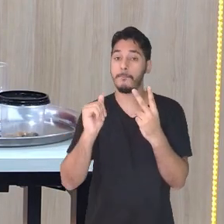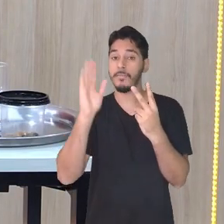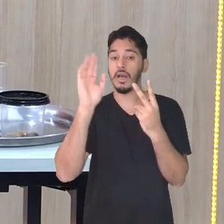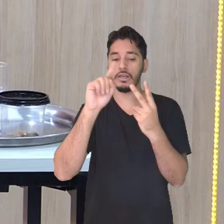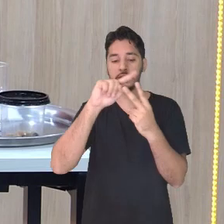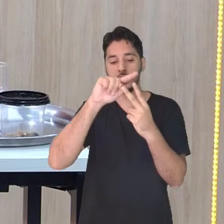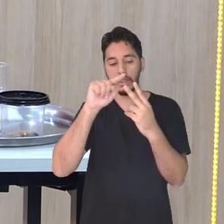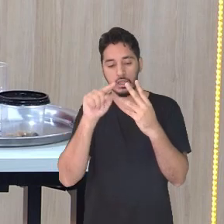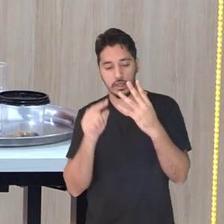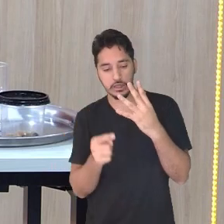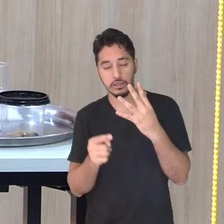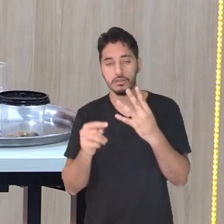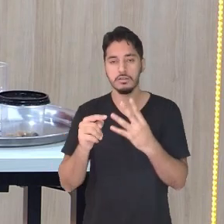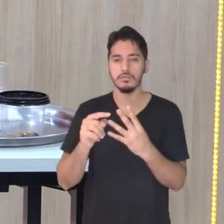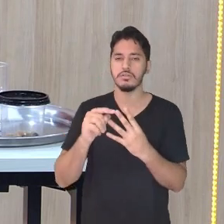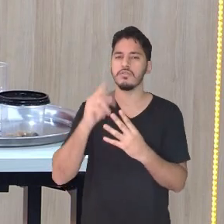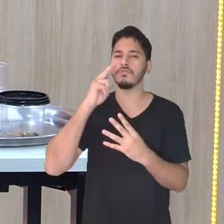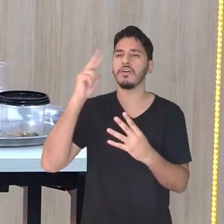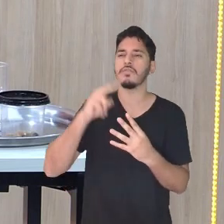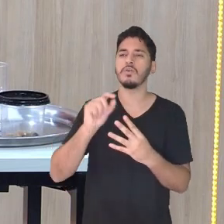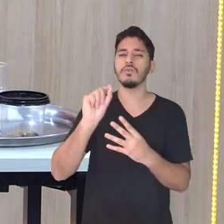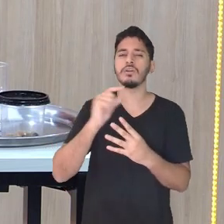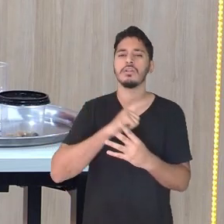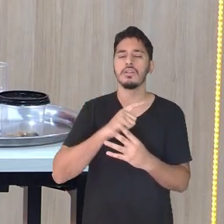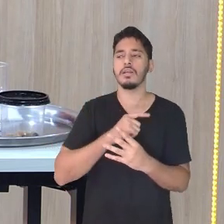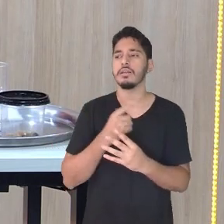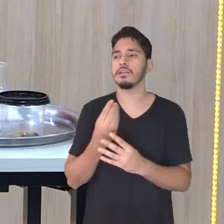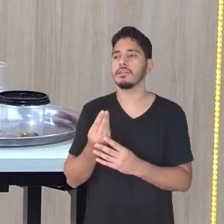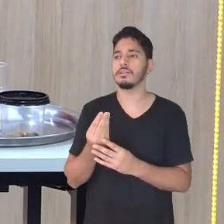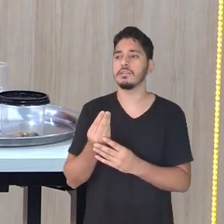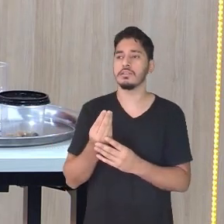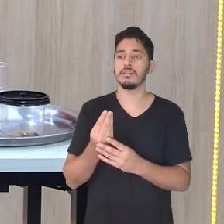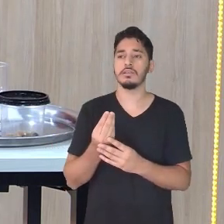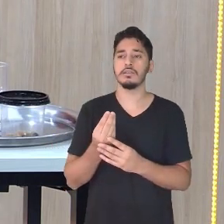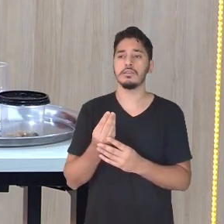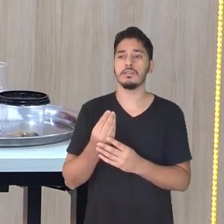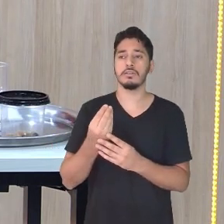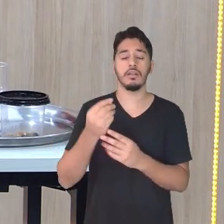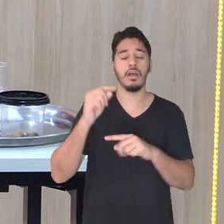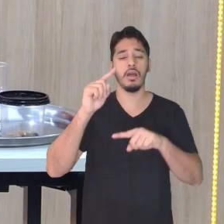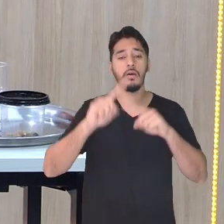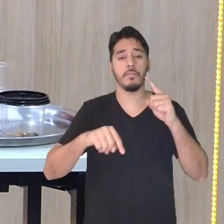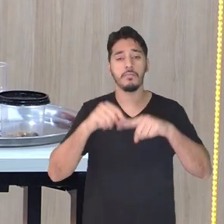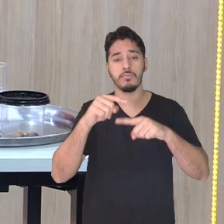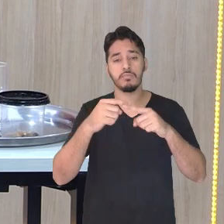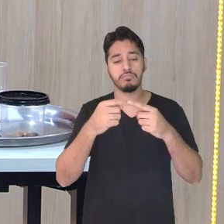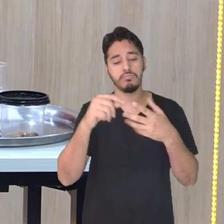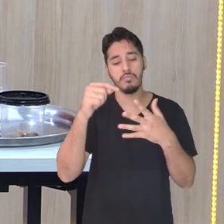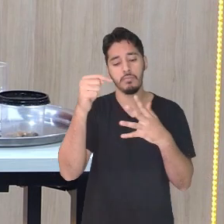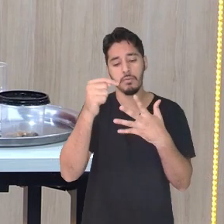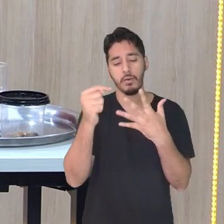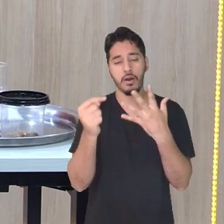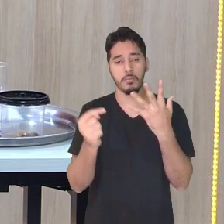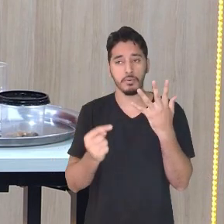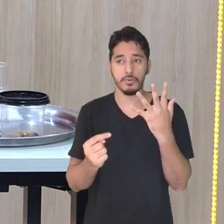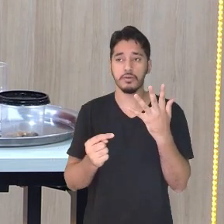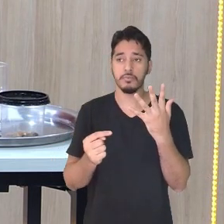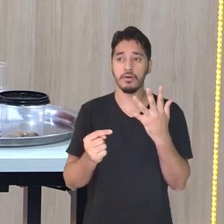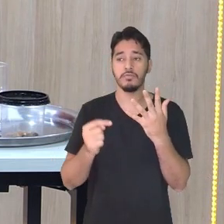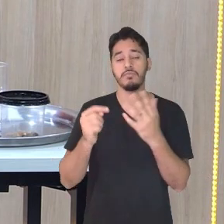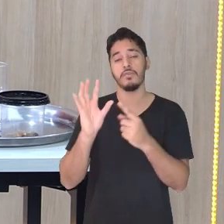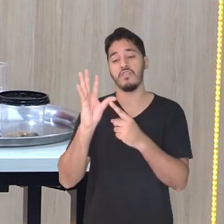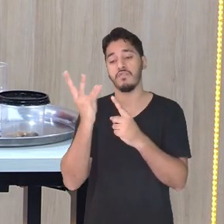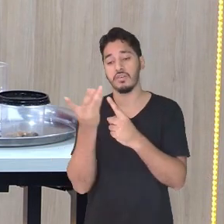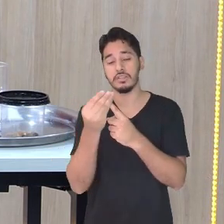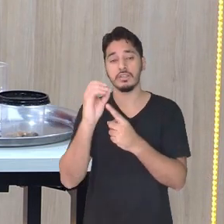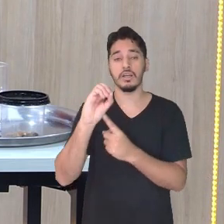e agora a gente vai ver que são formadas a partir, né, de propriedades físicas e químicas. E essas propriedades físicas